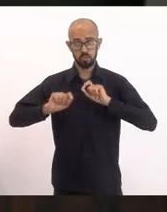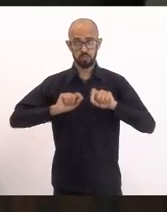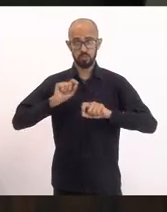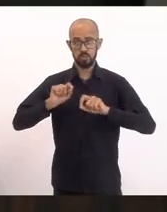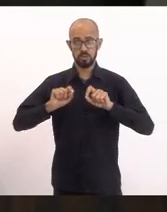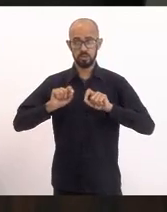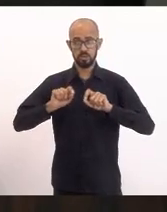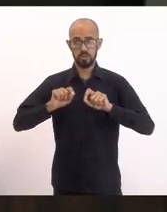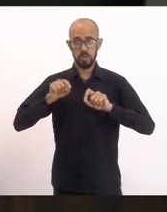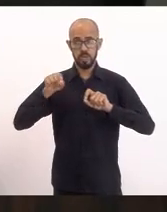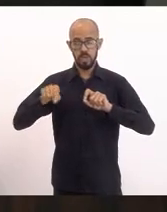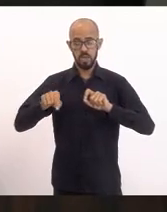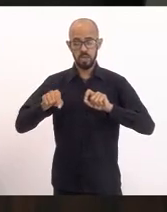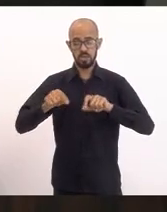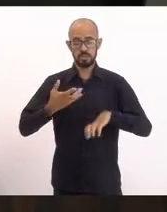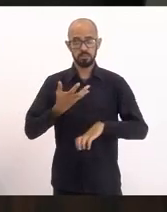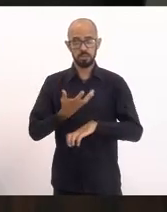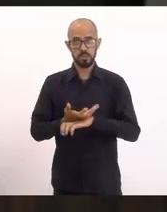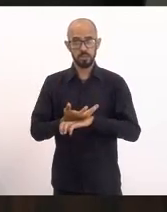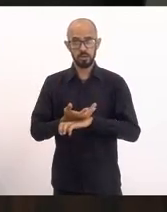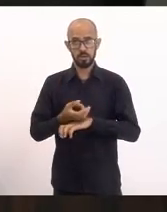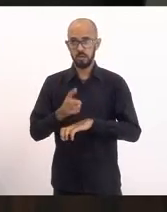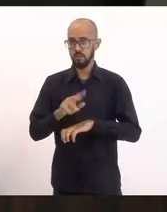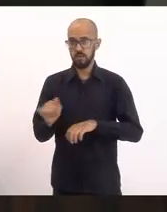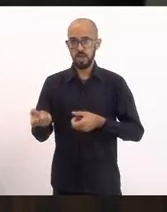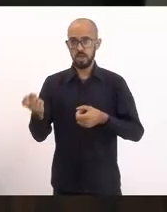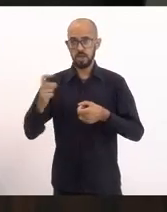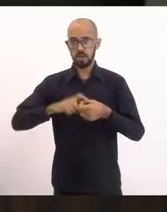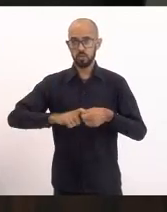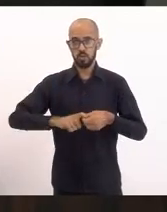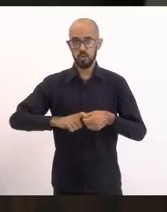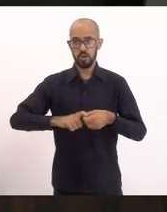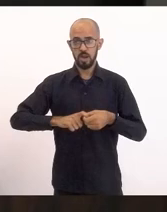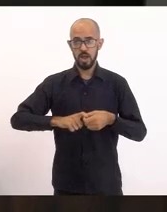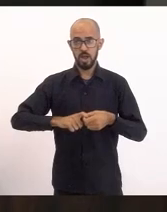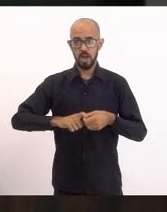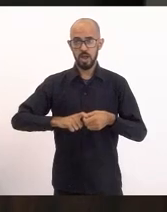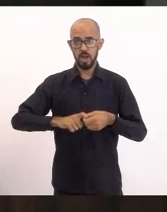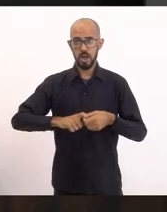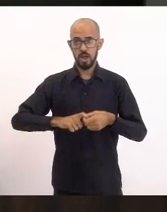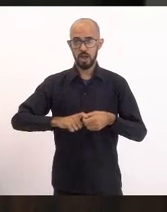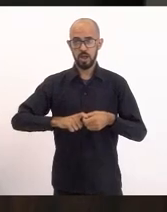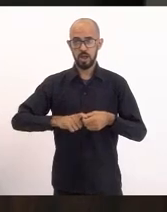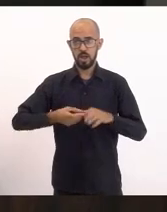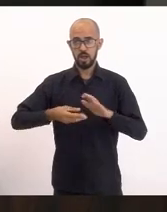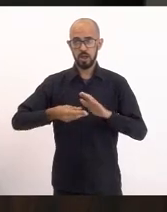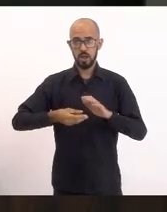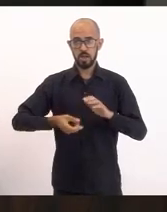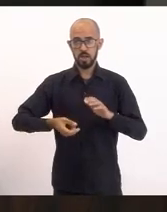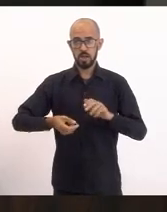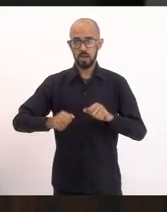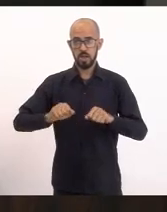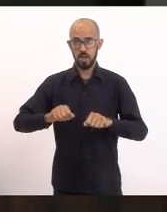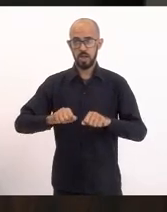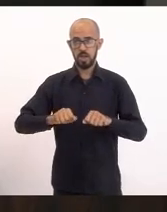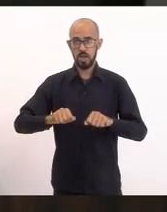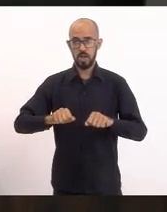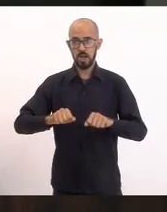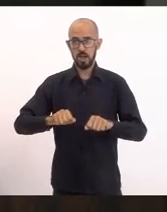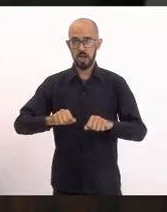Essa matéria não irá retornar à pauta durante o período que eu estiver como presidente da